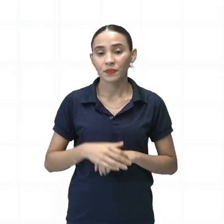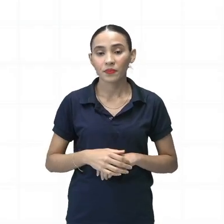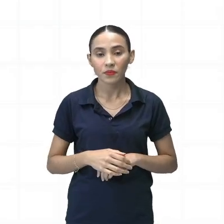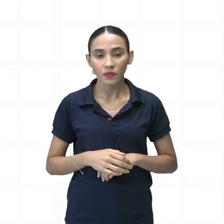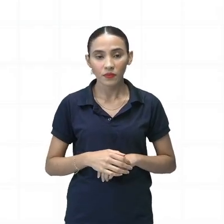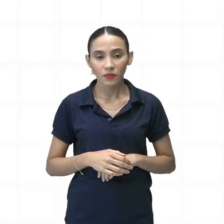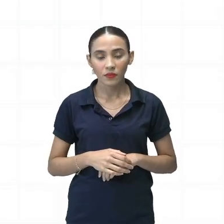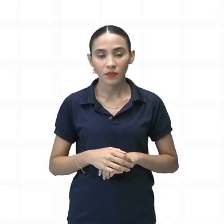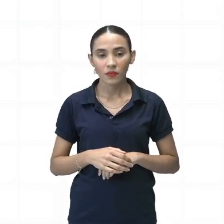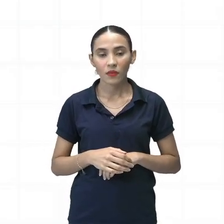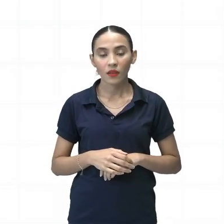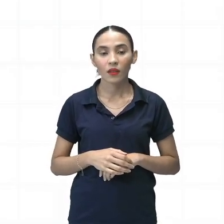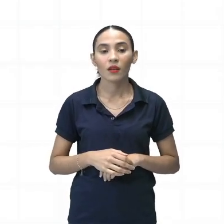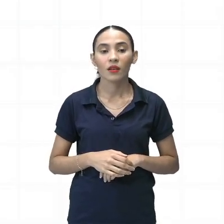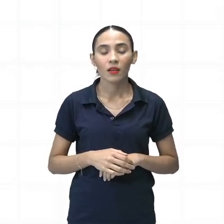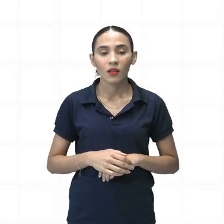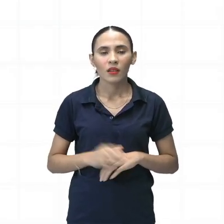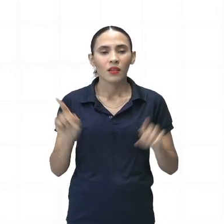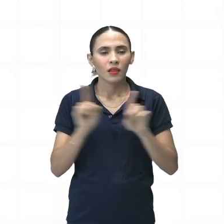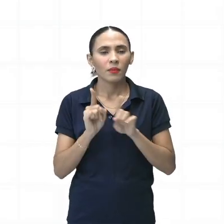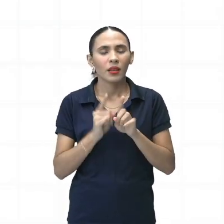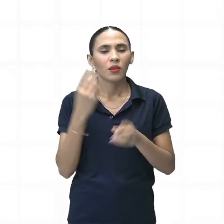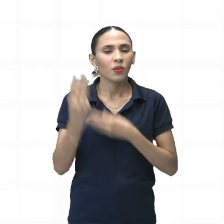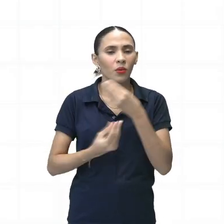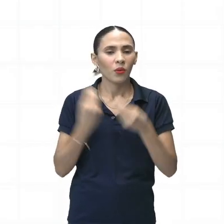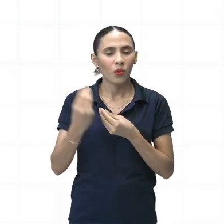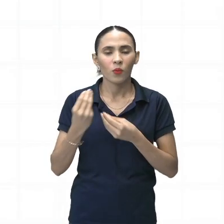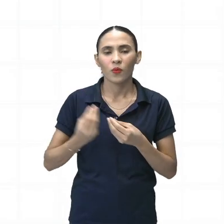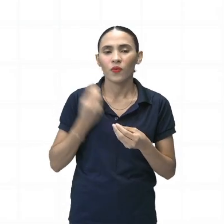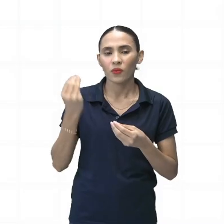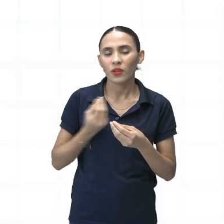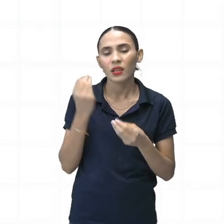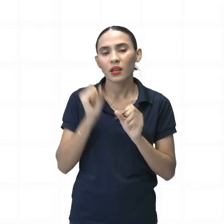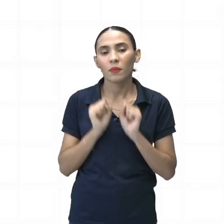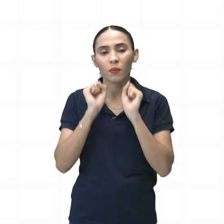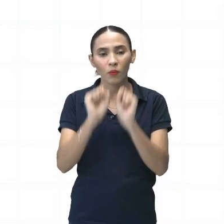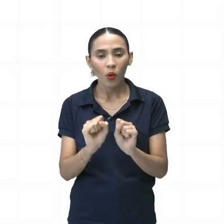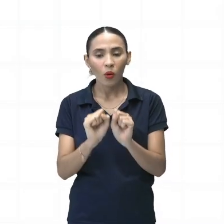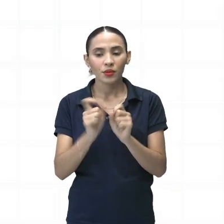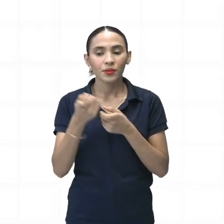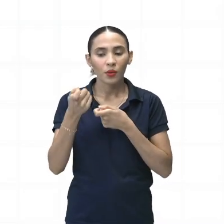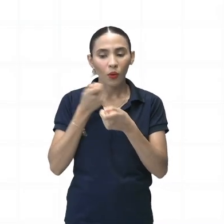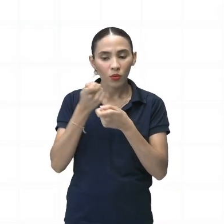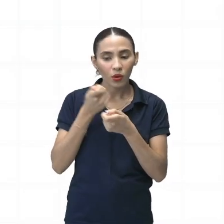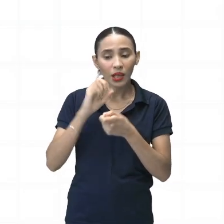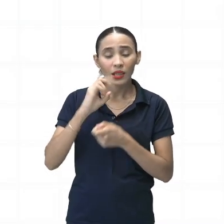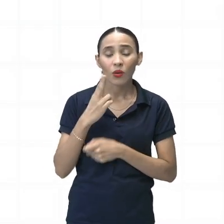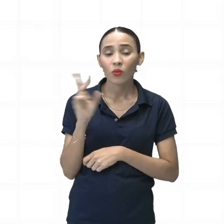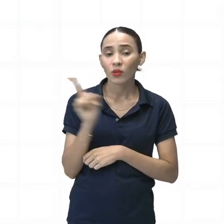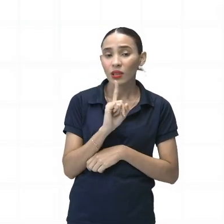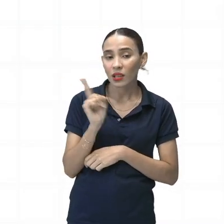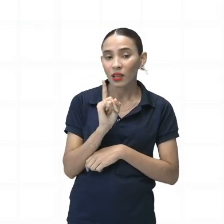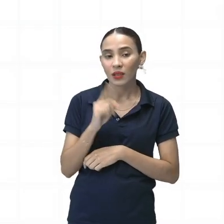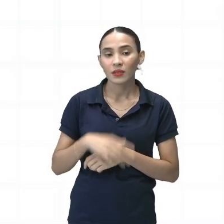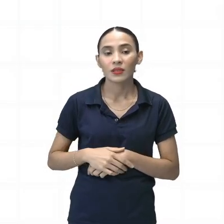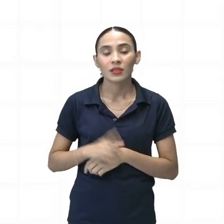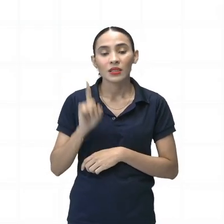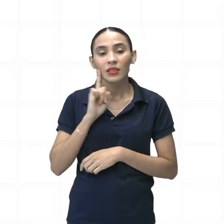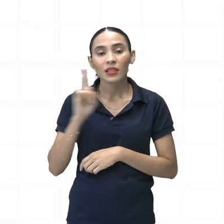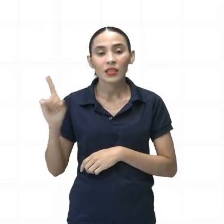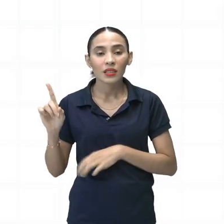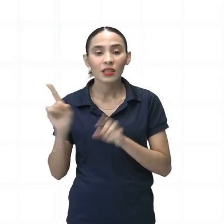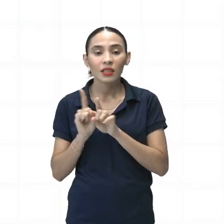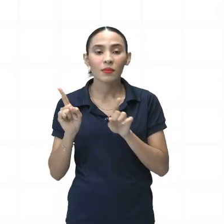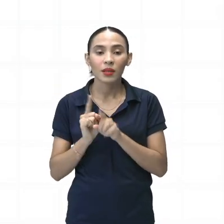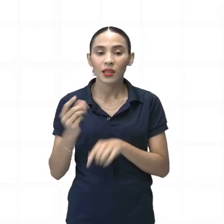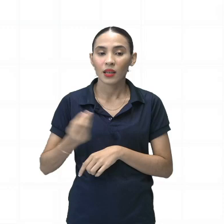tem que é uma reflexão muito séria de como é que essa manipulação da vida pode ser certa ou